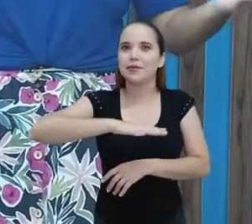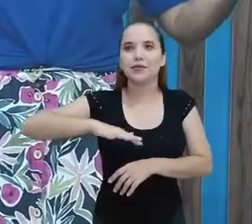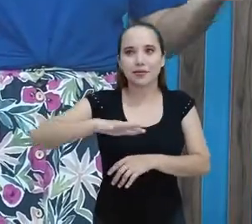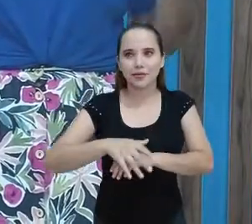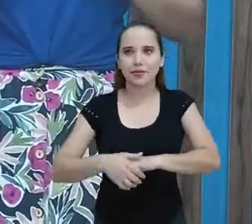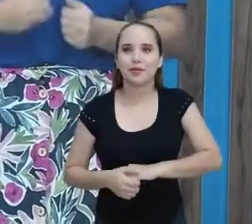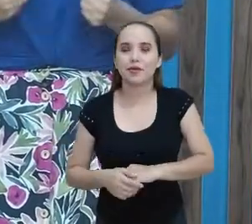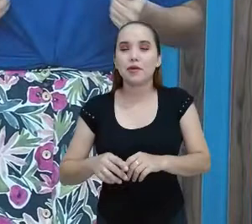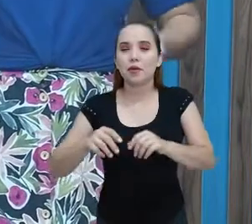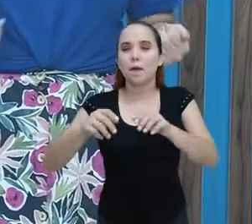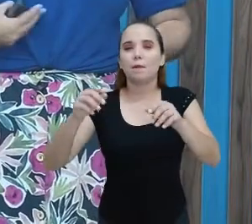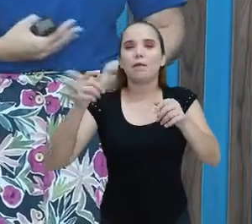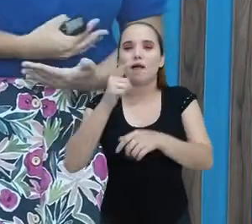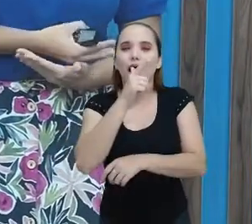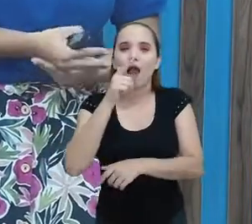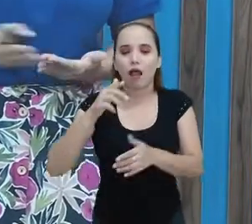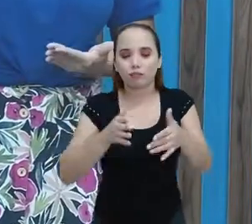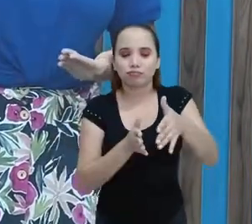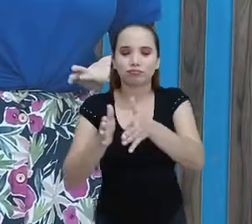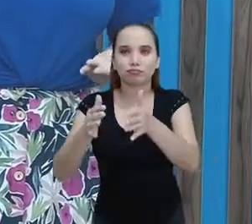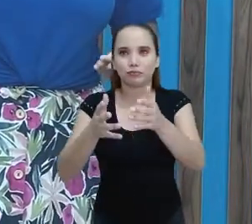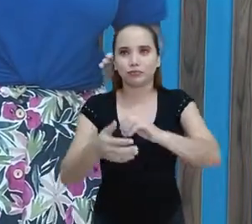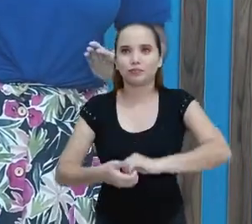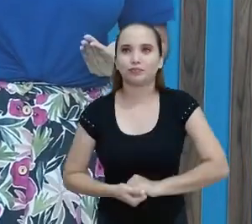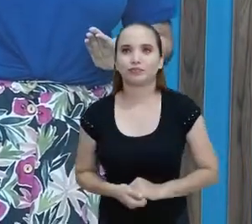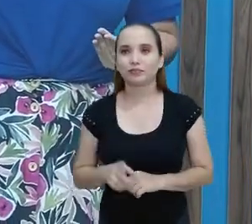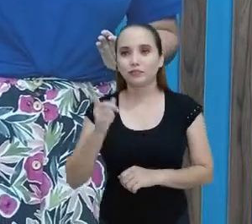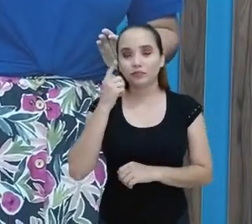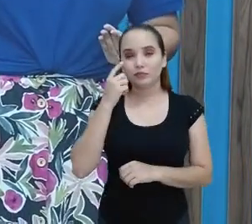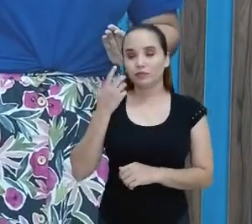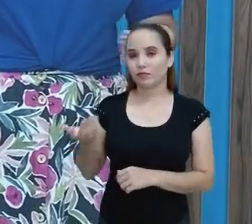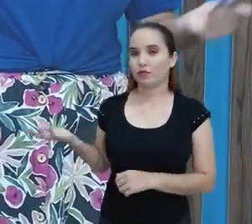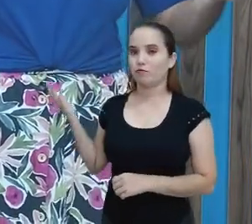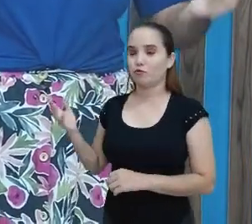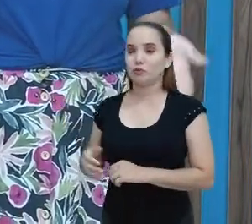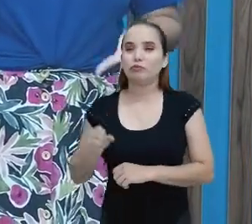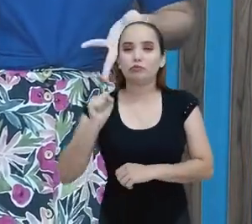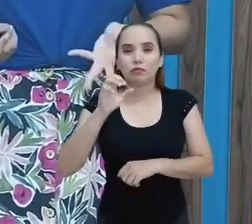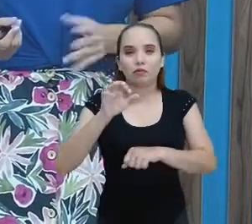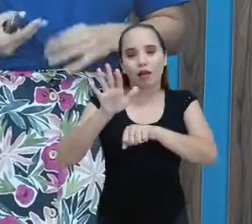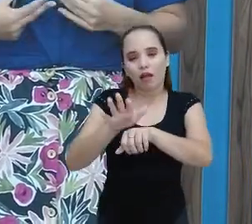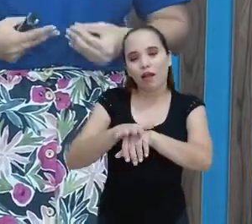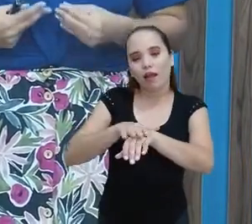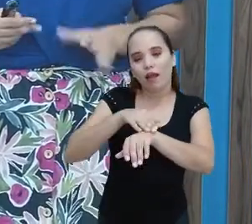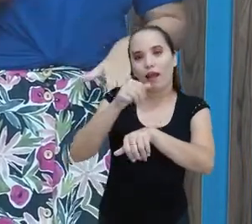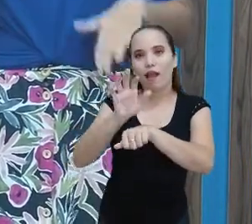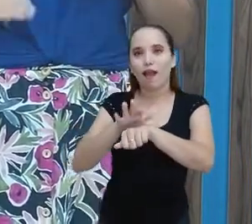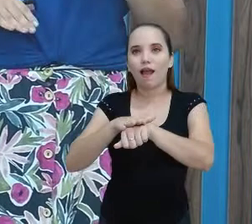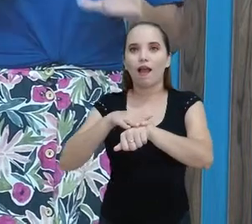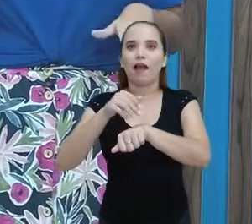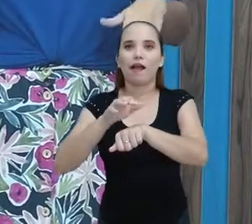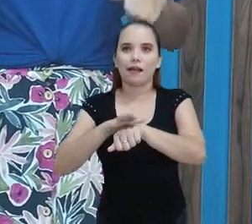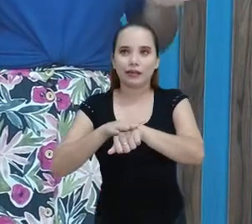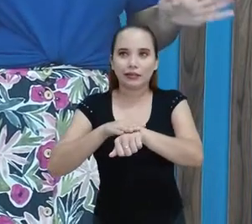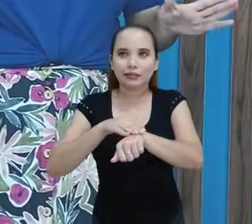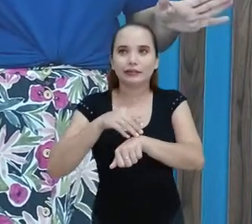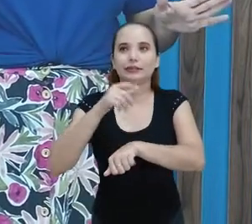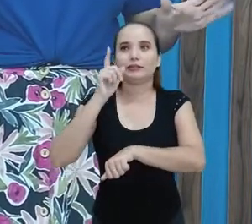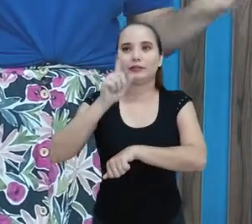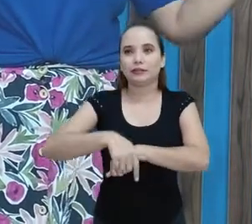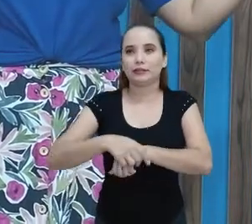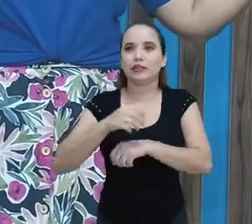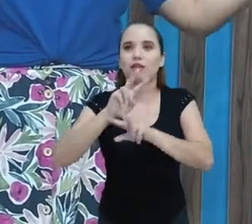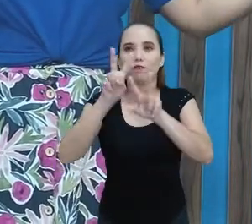verde pelúcia. Ele está falando sobre a relva, sobre a grama. Sim, a grama. Mas ao invés de falar, e ela pisava na grama